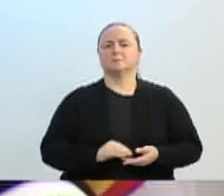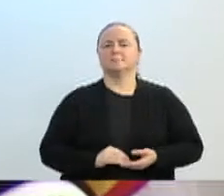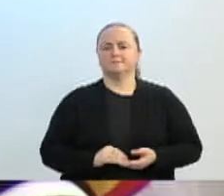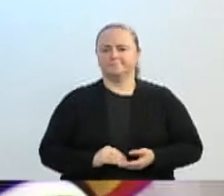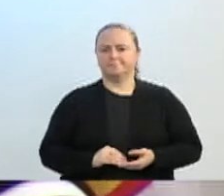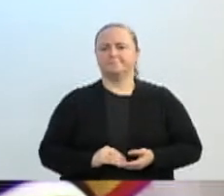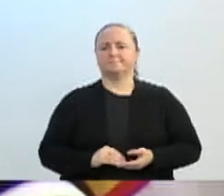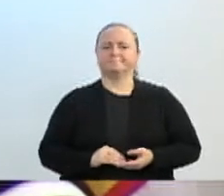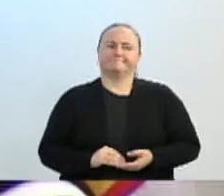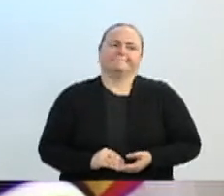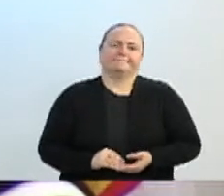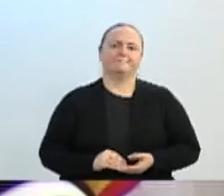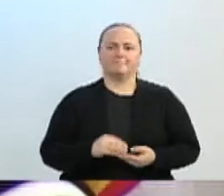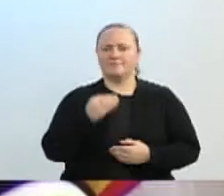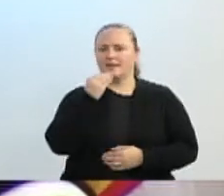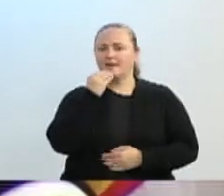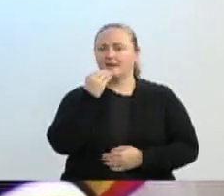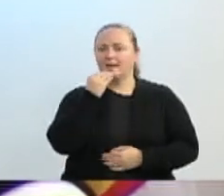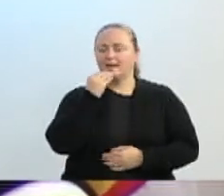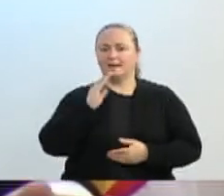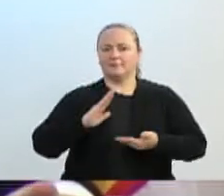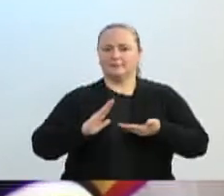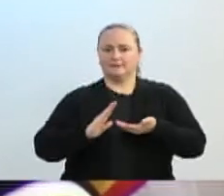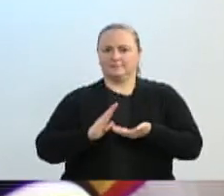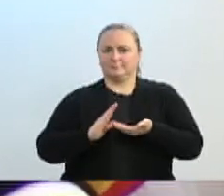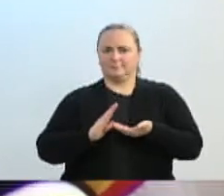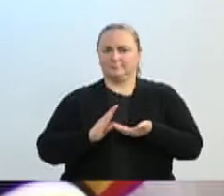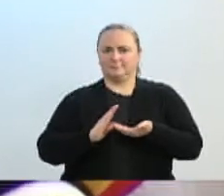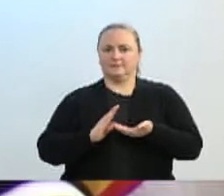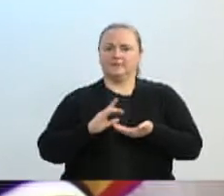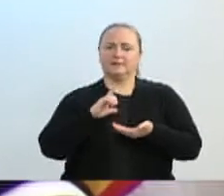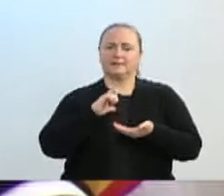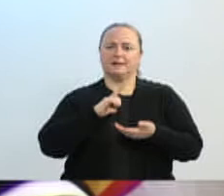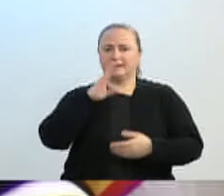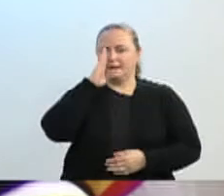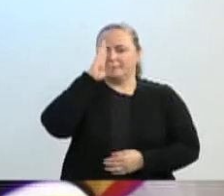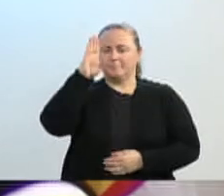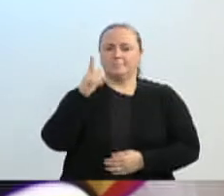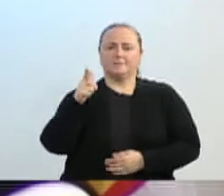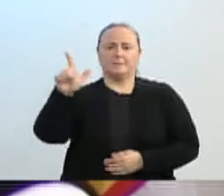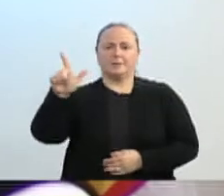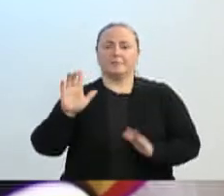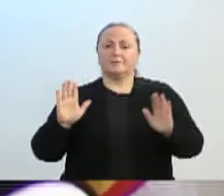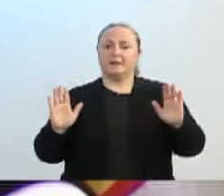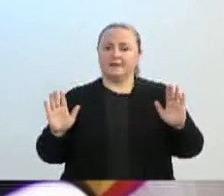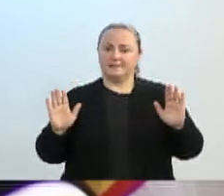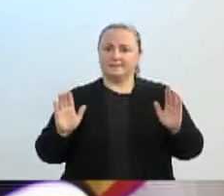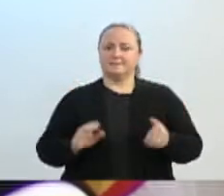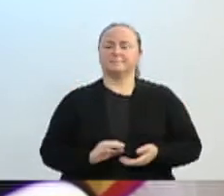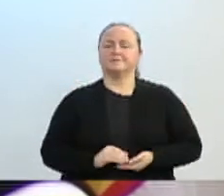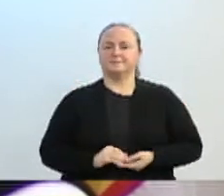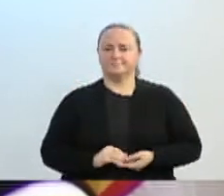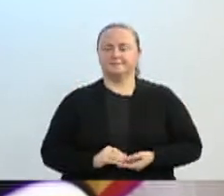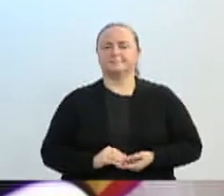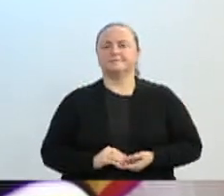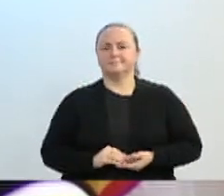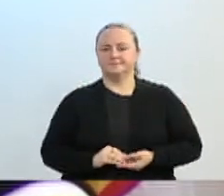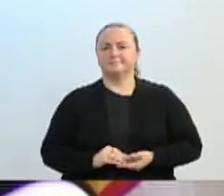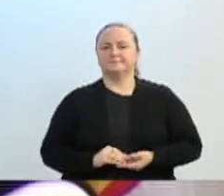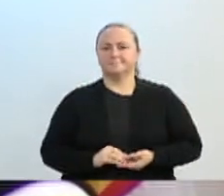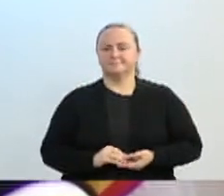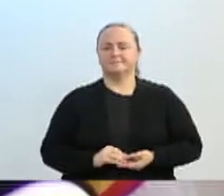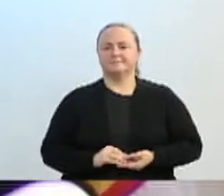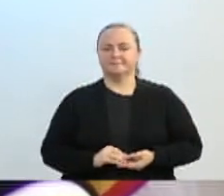outras prioridades no Congresso Nacional. De fato, de acordo com o informado na própria matéria que citei,